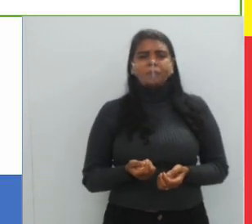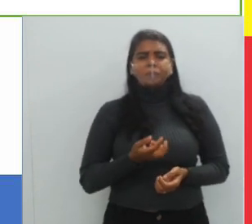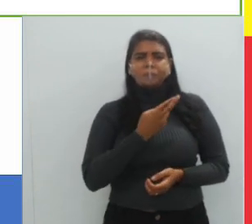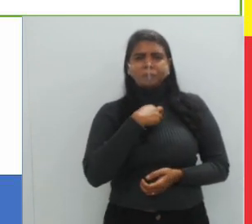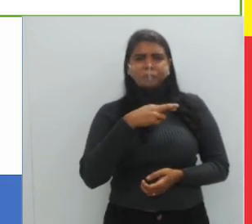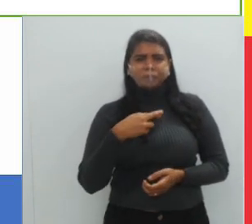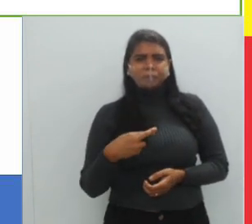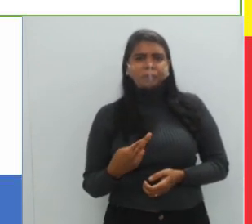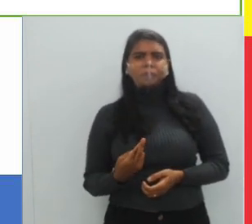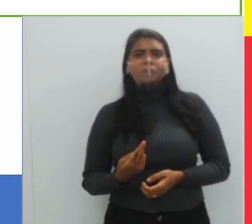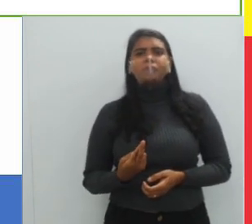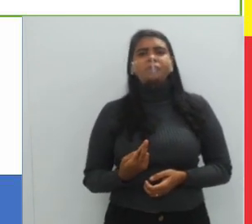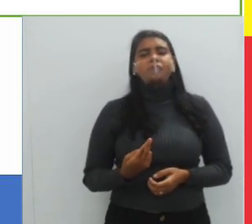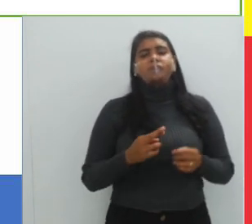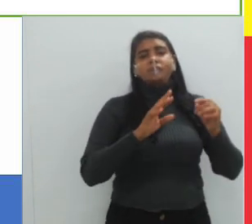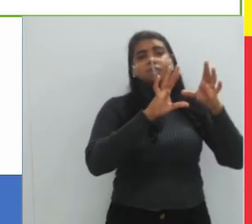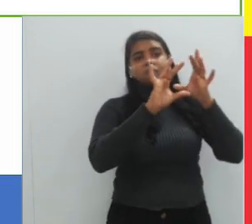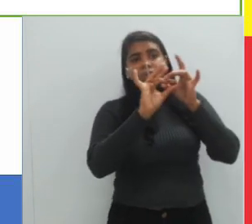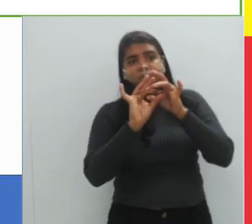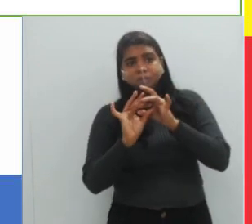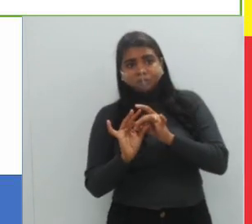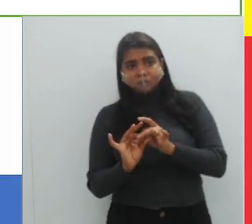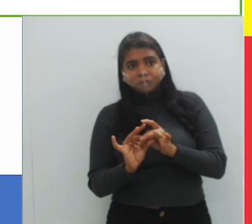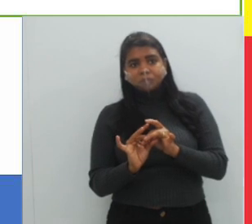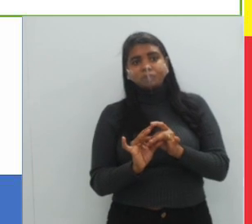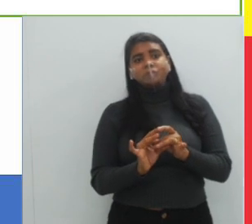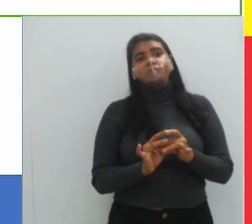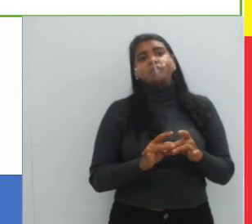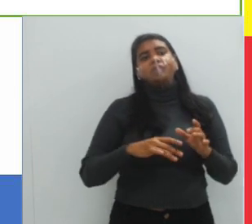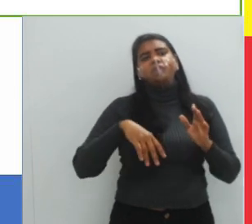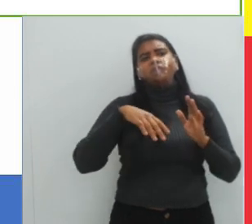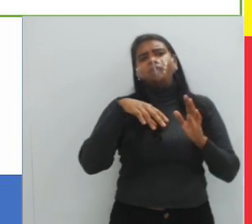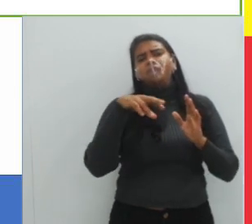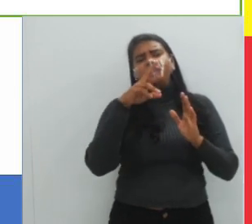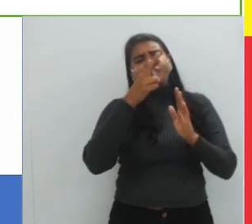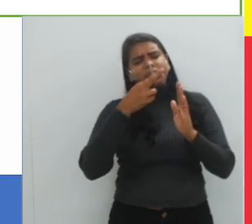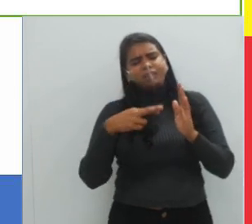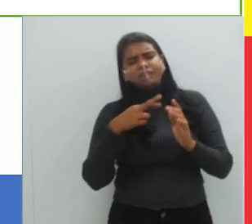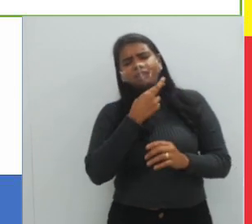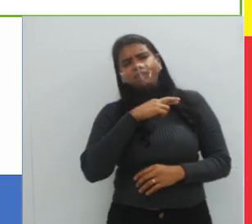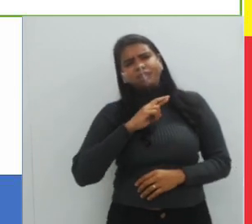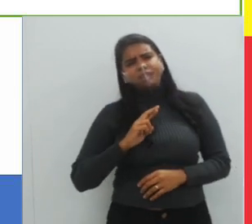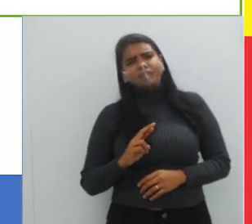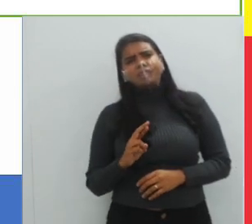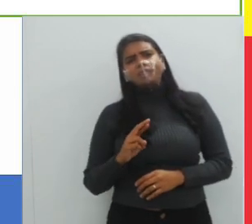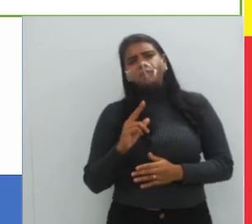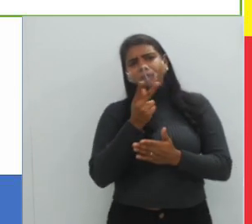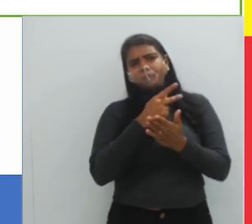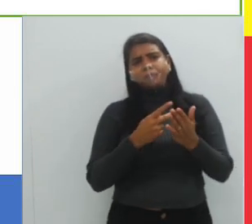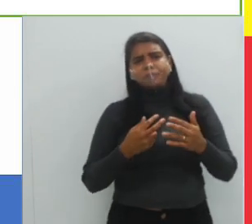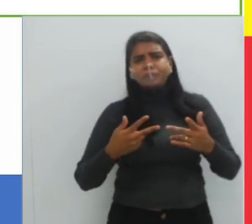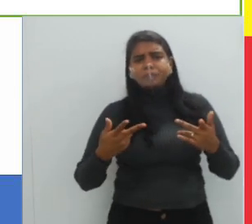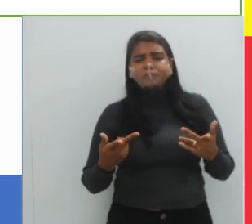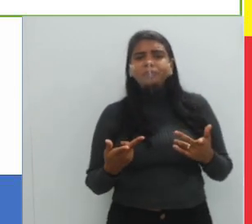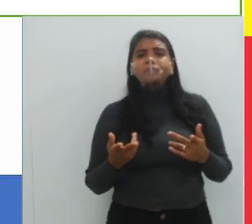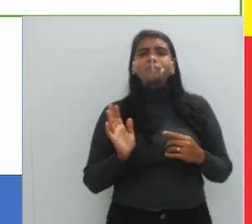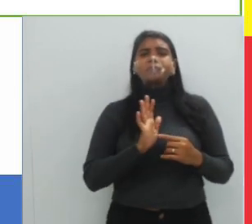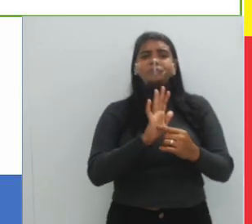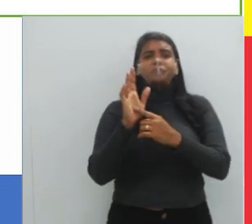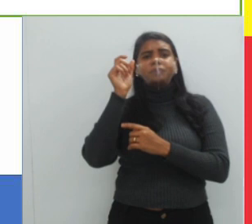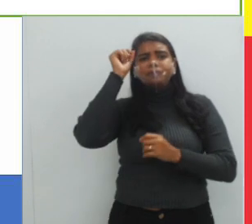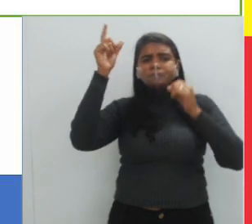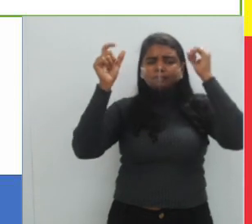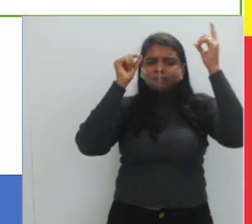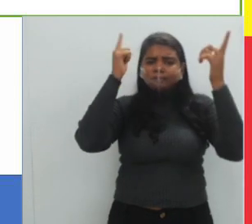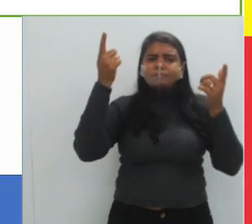uma determinada religião. As religiões englobam textos religiosos, rituais e obras de arte, como